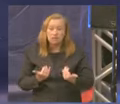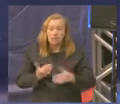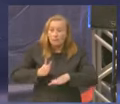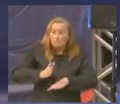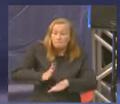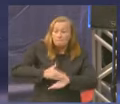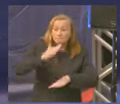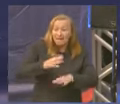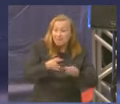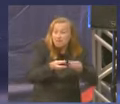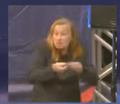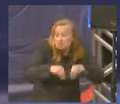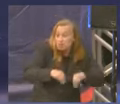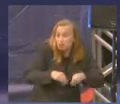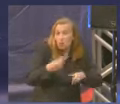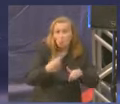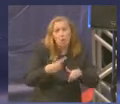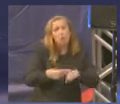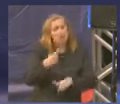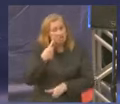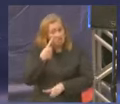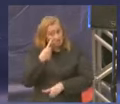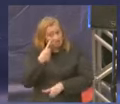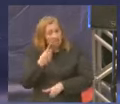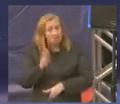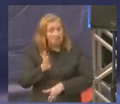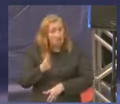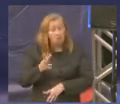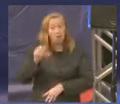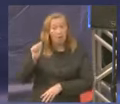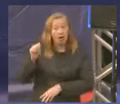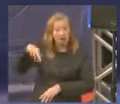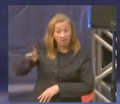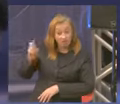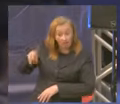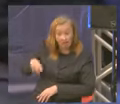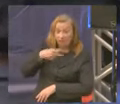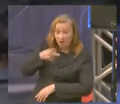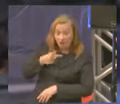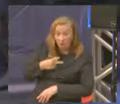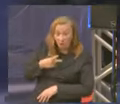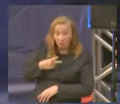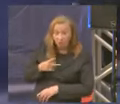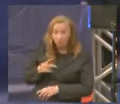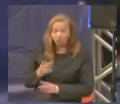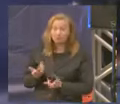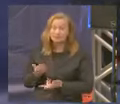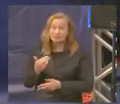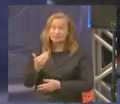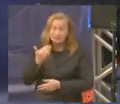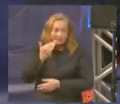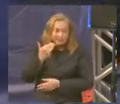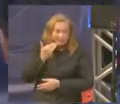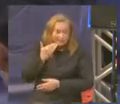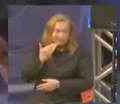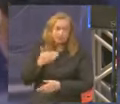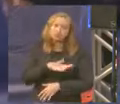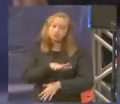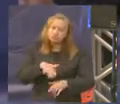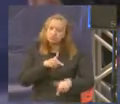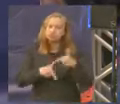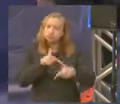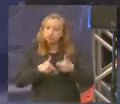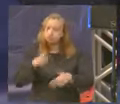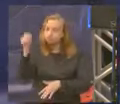mais precarização, porque a gente já vive, como o André falou, uma situação muito precária no mercado de trabalho